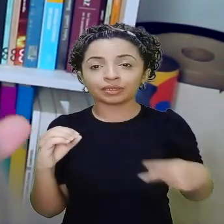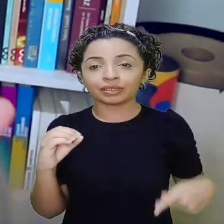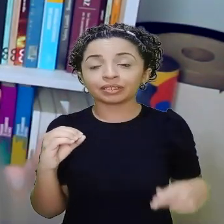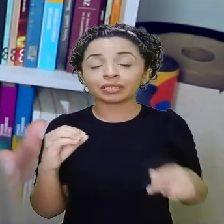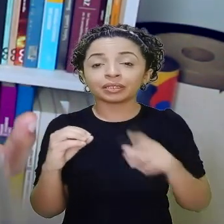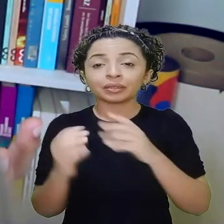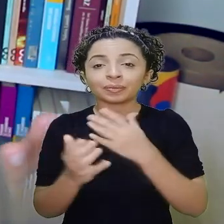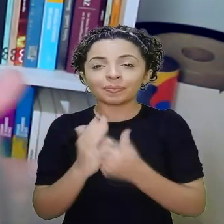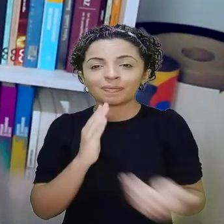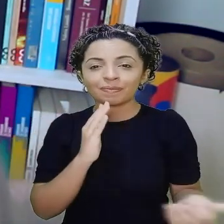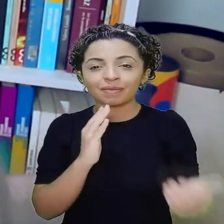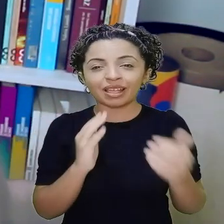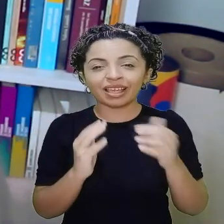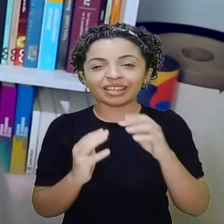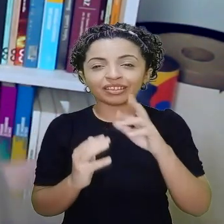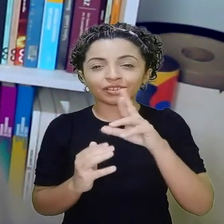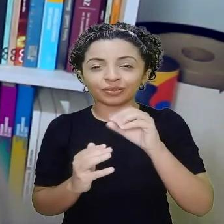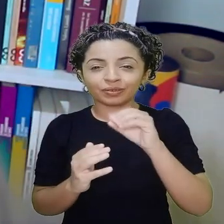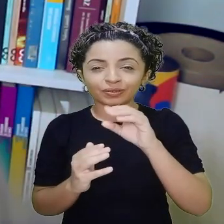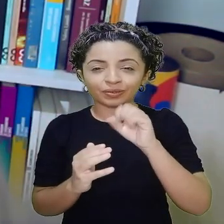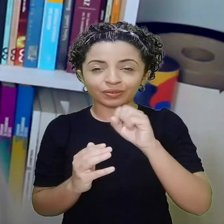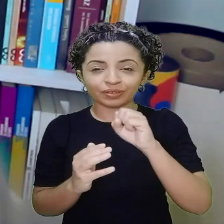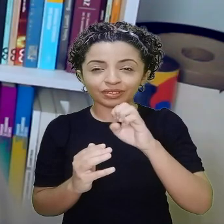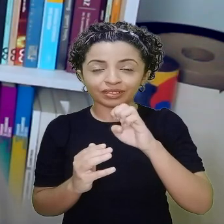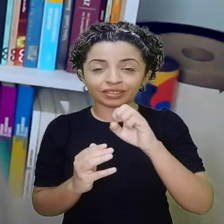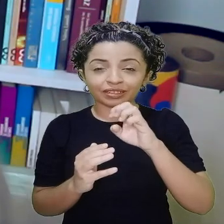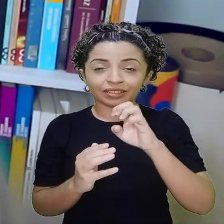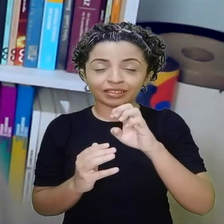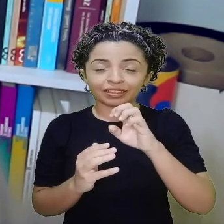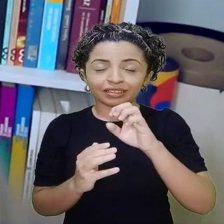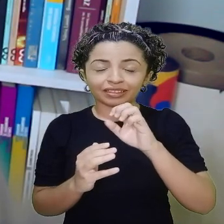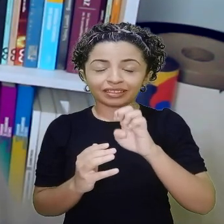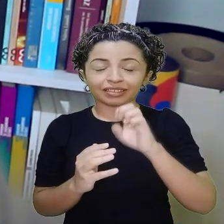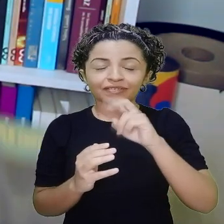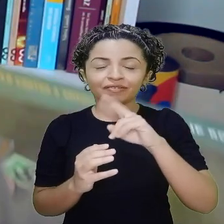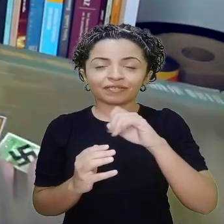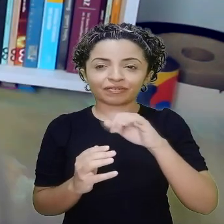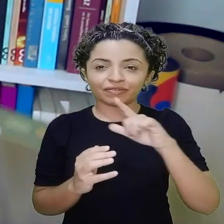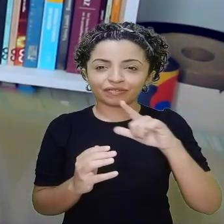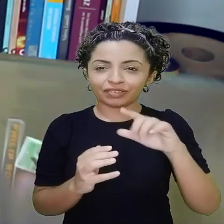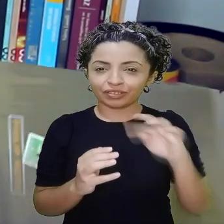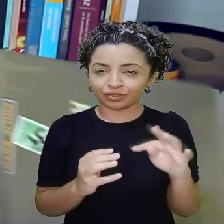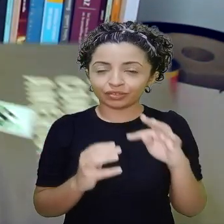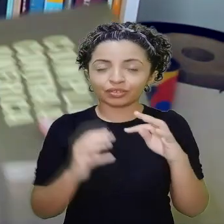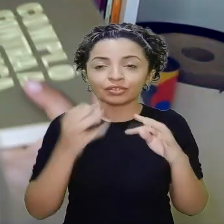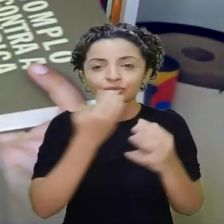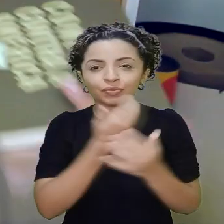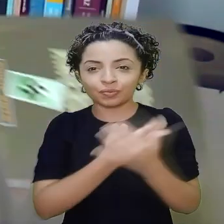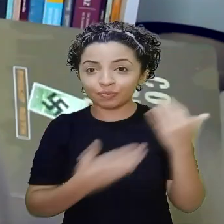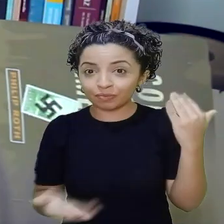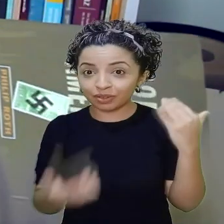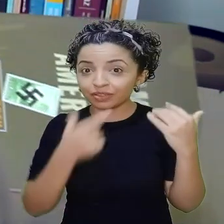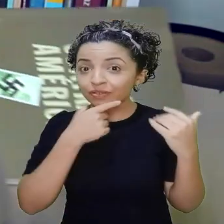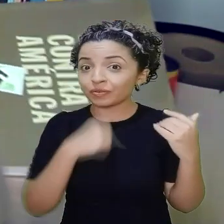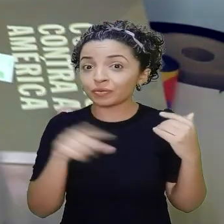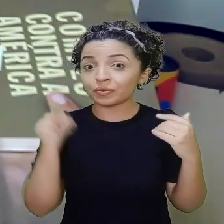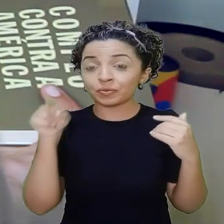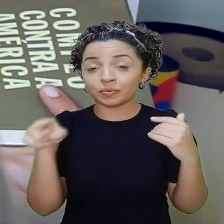ele volta aos anos 40 nos Estados Unidos, em que o Roosevelt perde uma eleição para o Charles Lindbergh, que é um